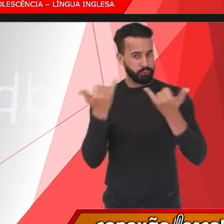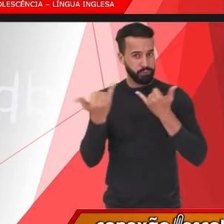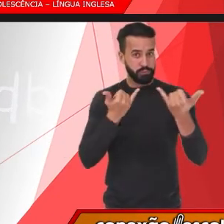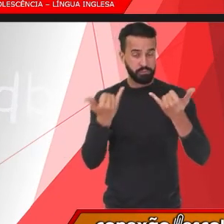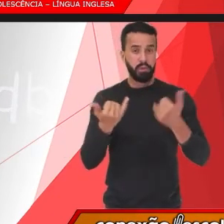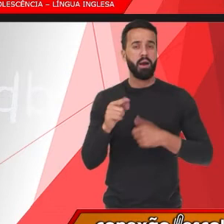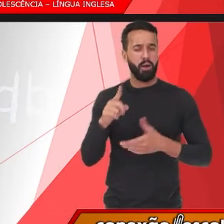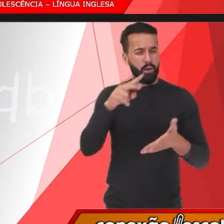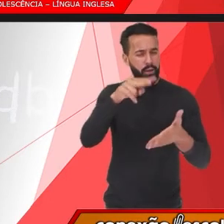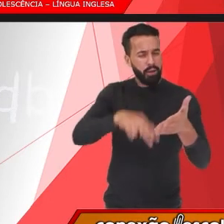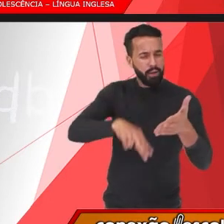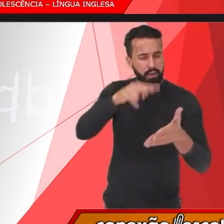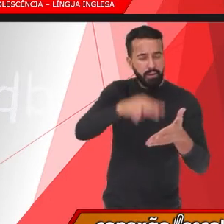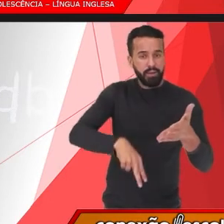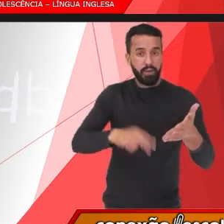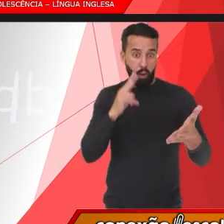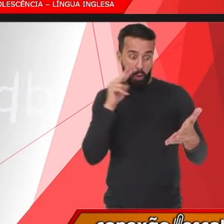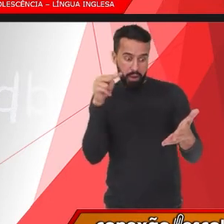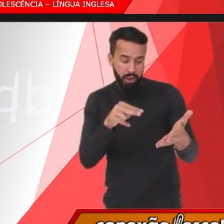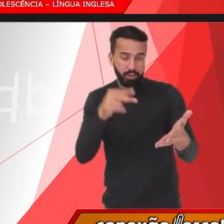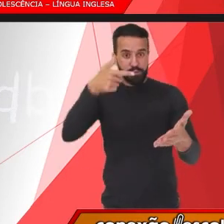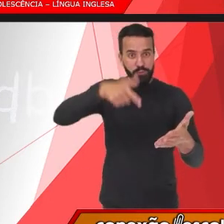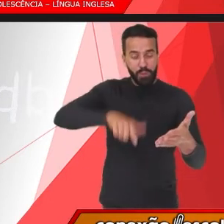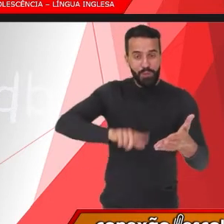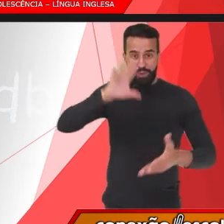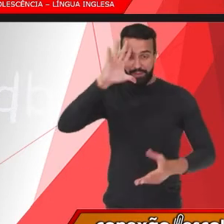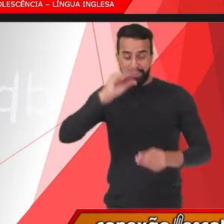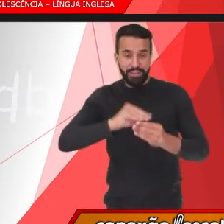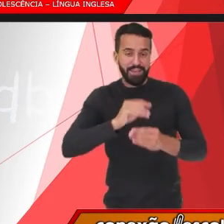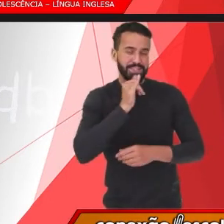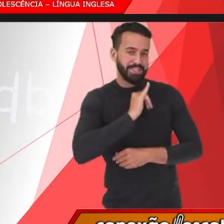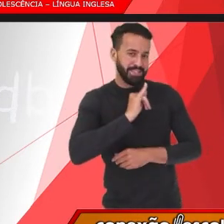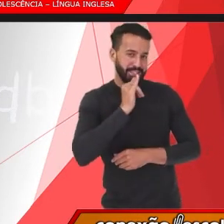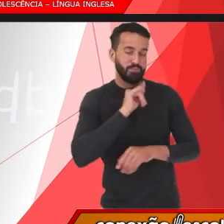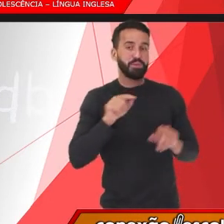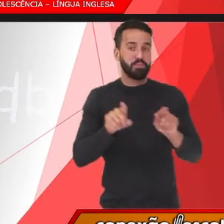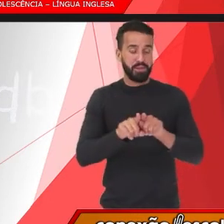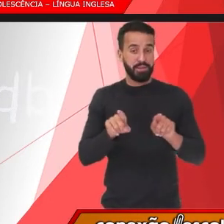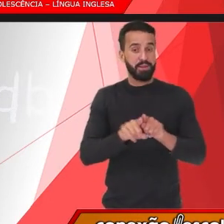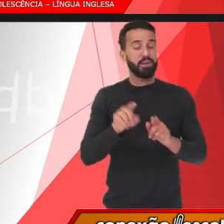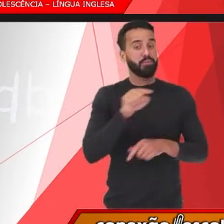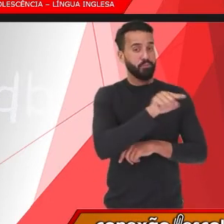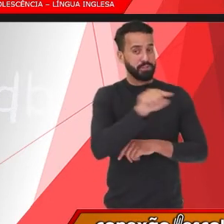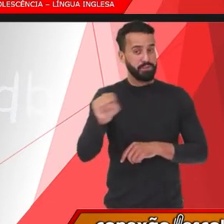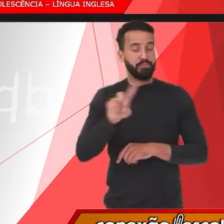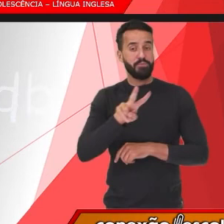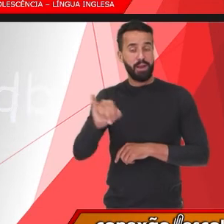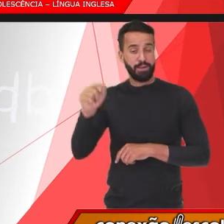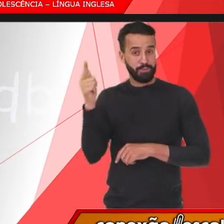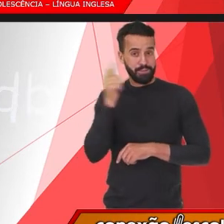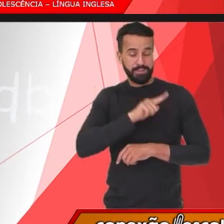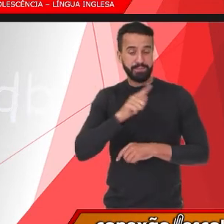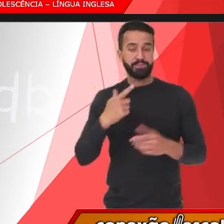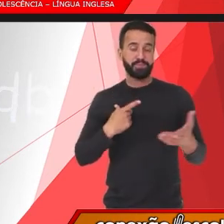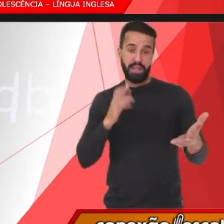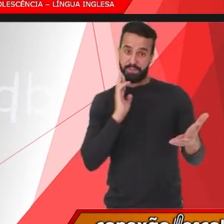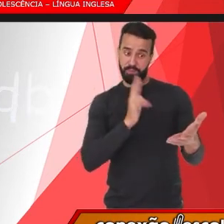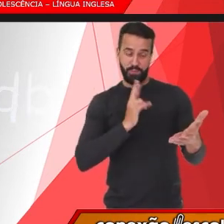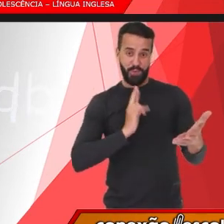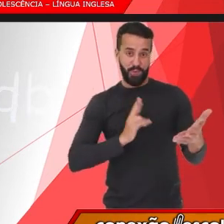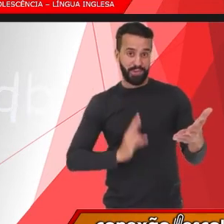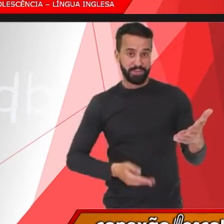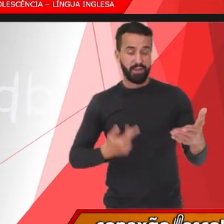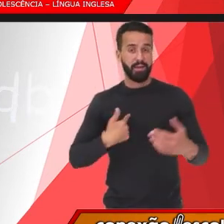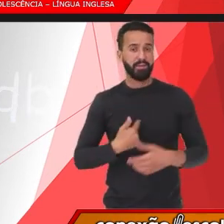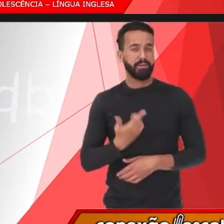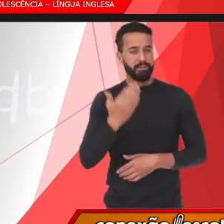leia novamente, pratica, tente entender os exemplos, que eu tenho certeza que você vai conseguir resolver os exercícios e ampliar ainda